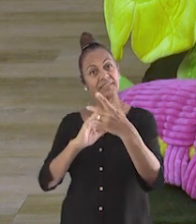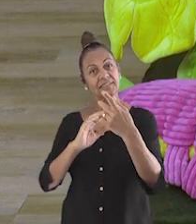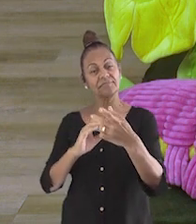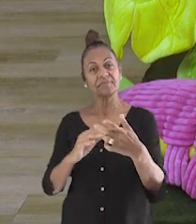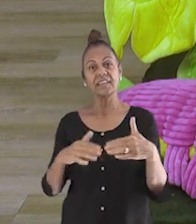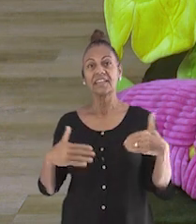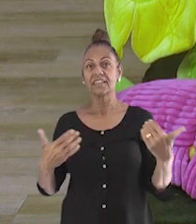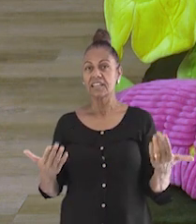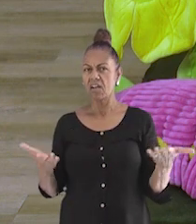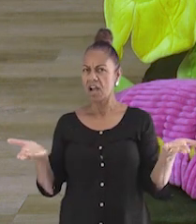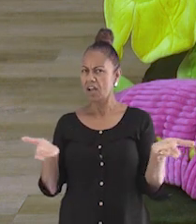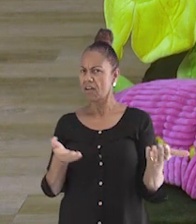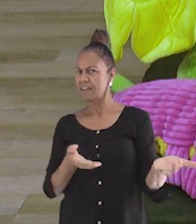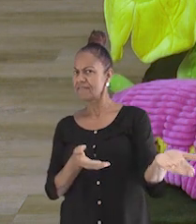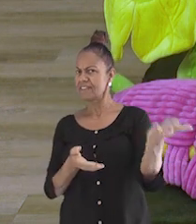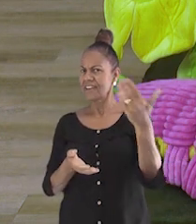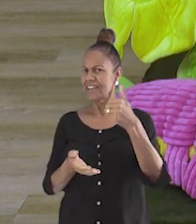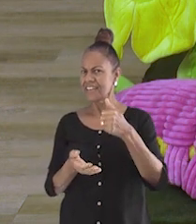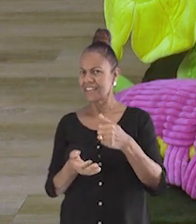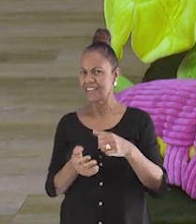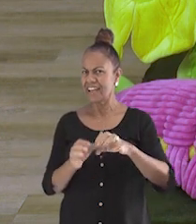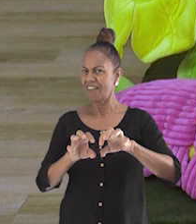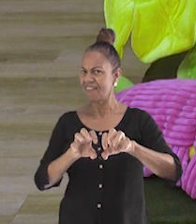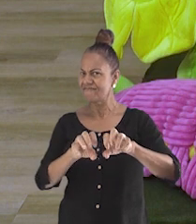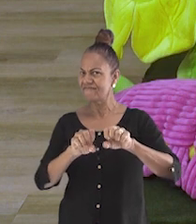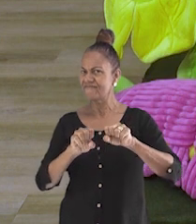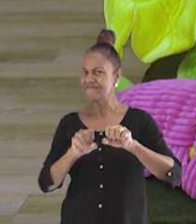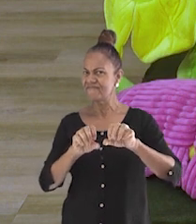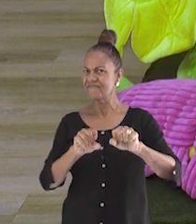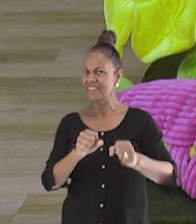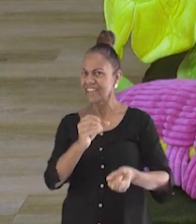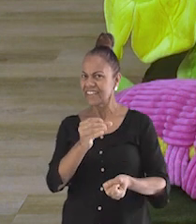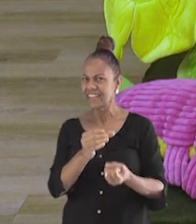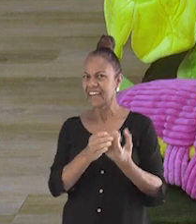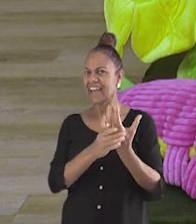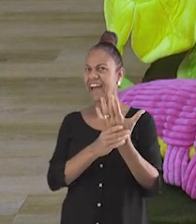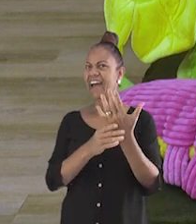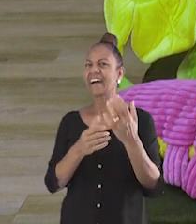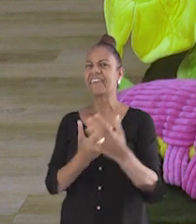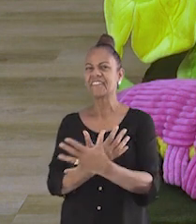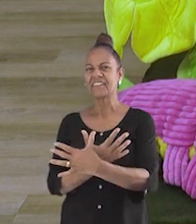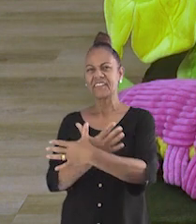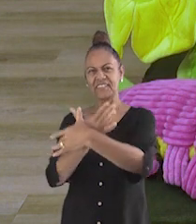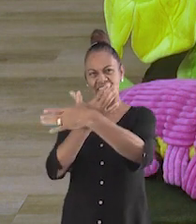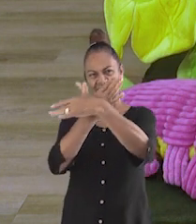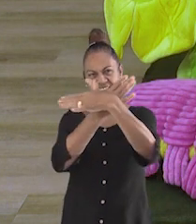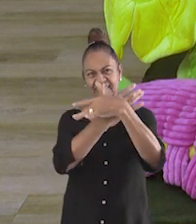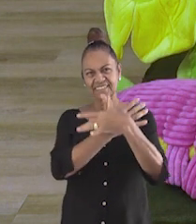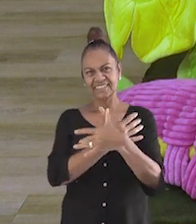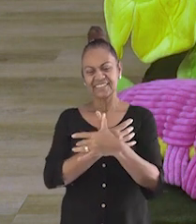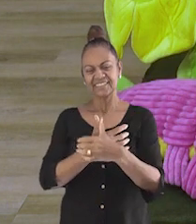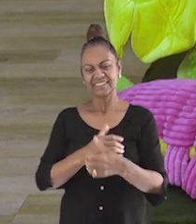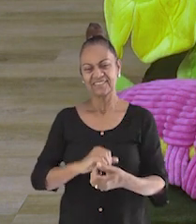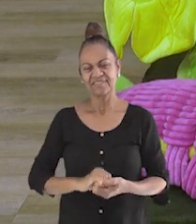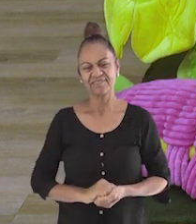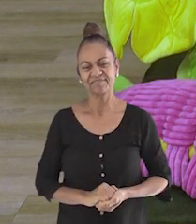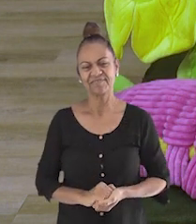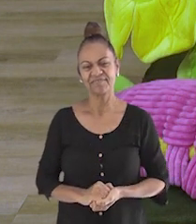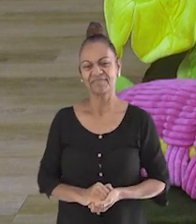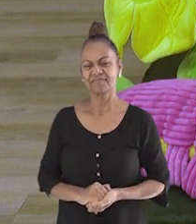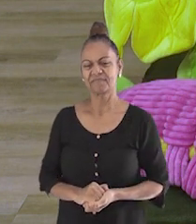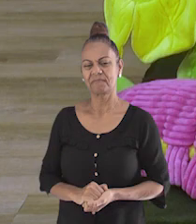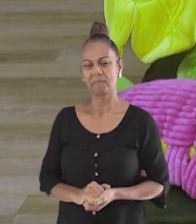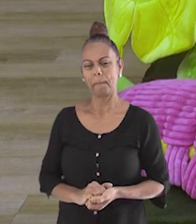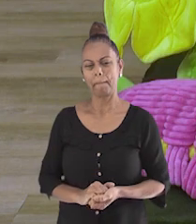vocês brincarem de jardim aí na sua casa? Então, mão na